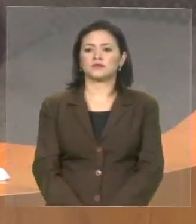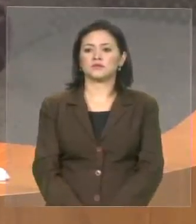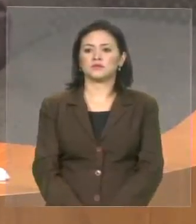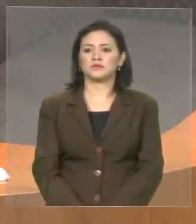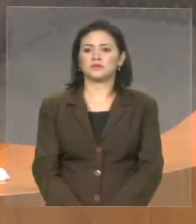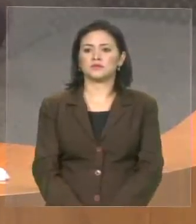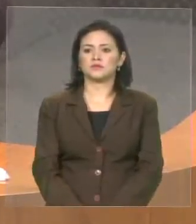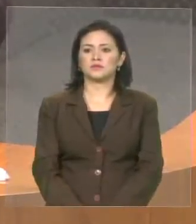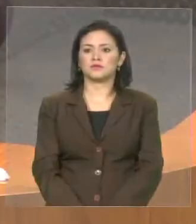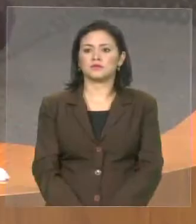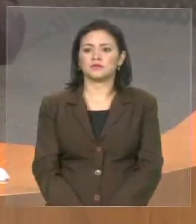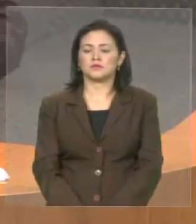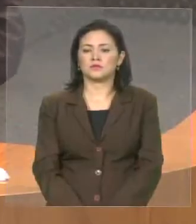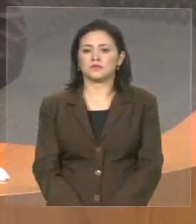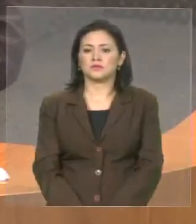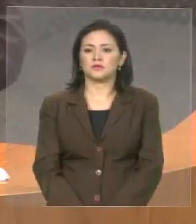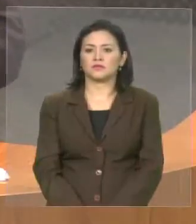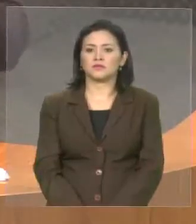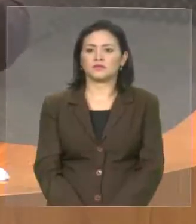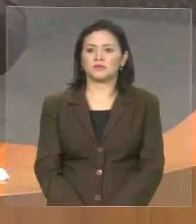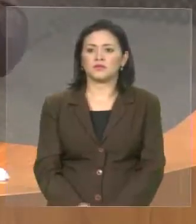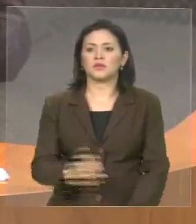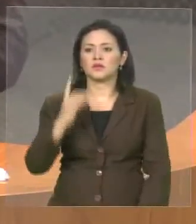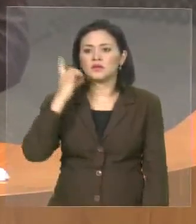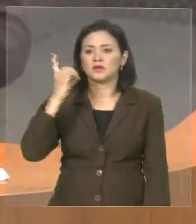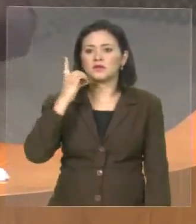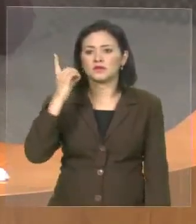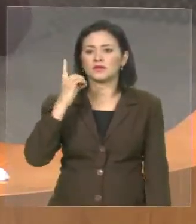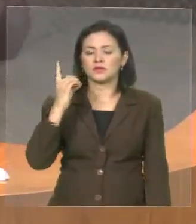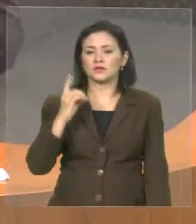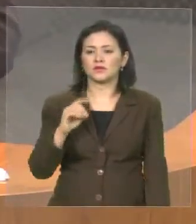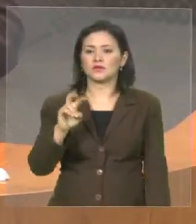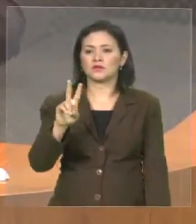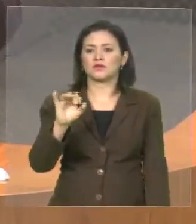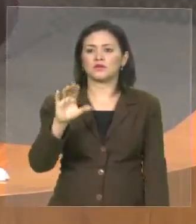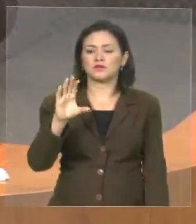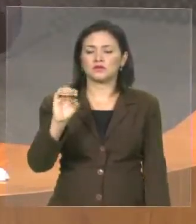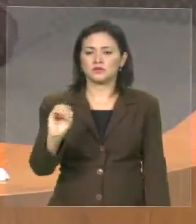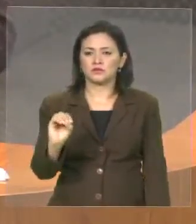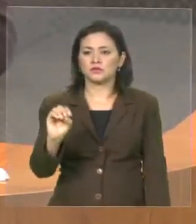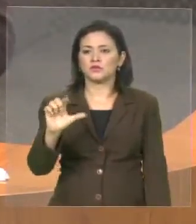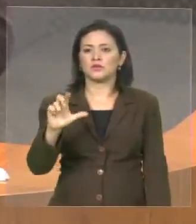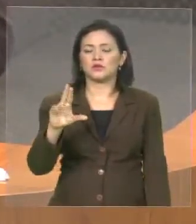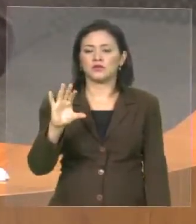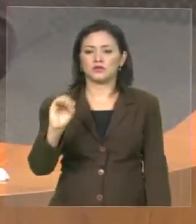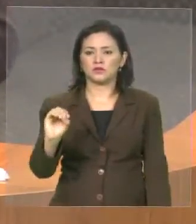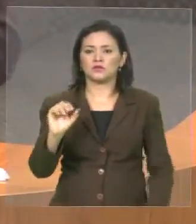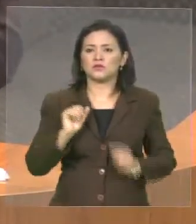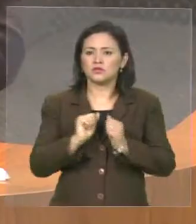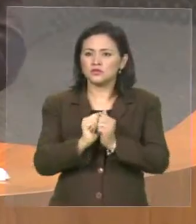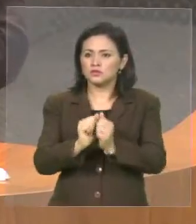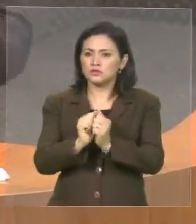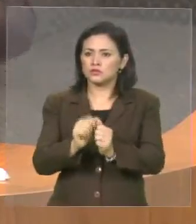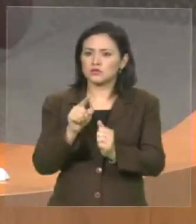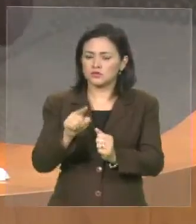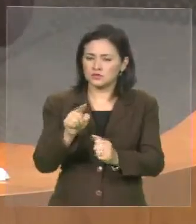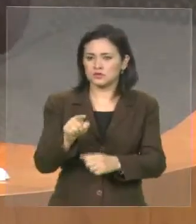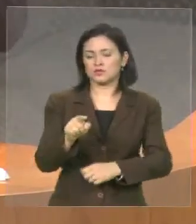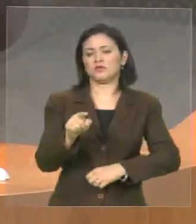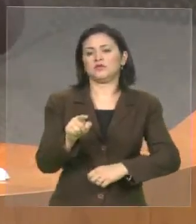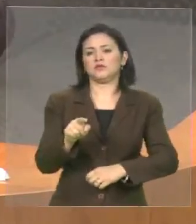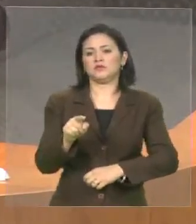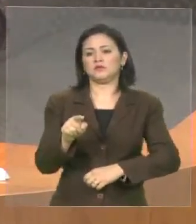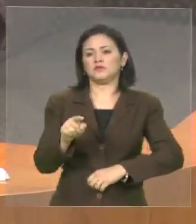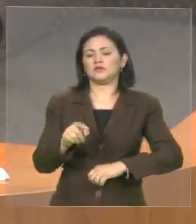disposição, dizer que o deputado Vinícius Louro está aqui ombreado, está abraçado, junto com vocês nessa causa, sem dormir. E